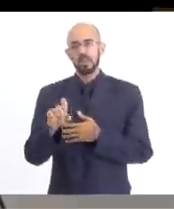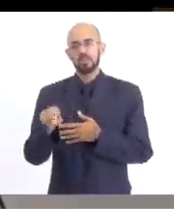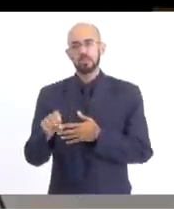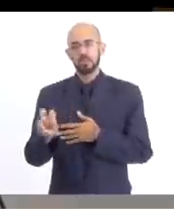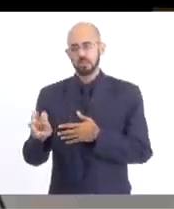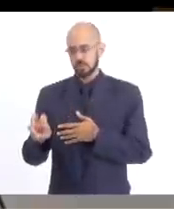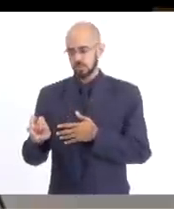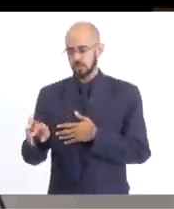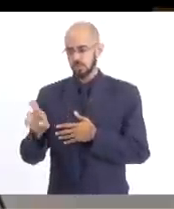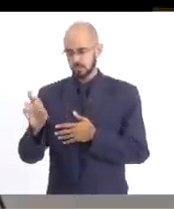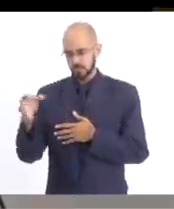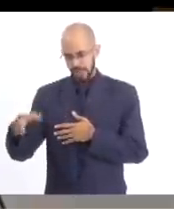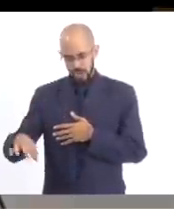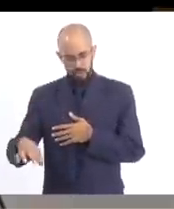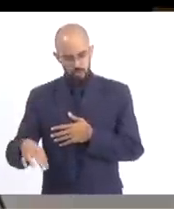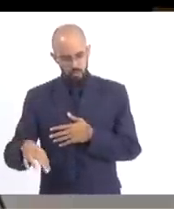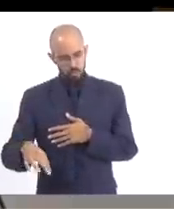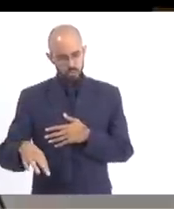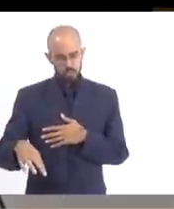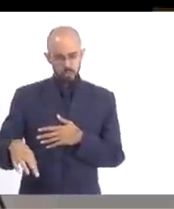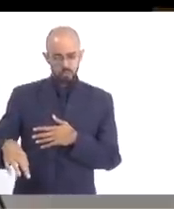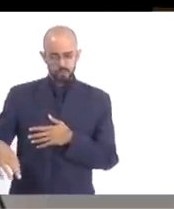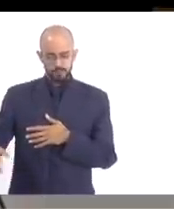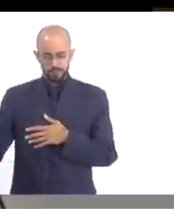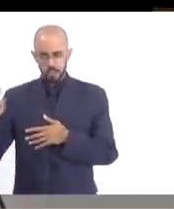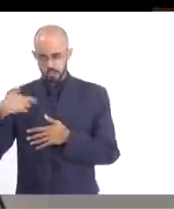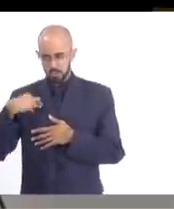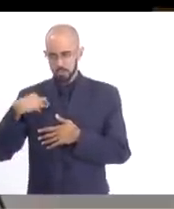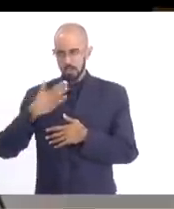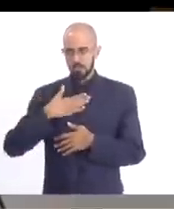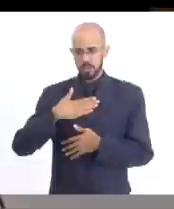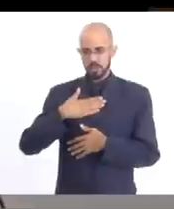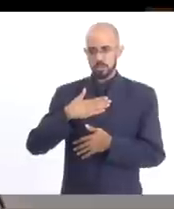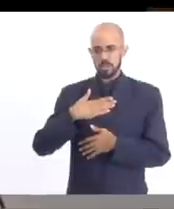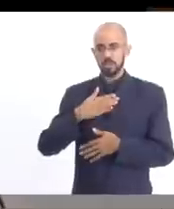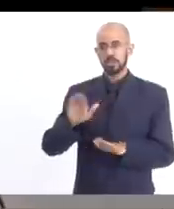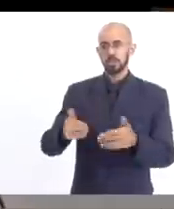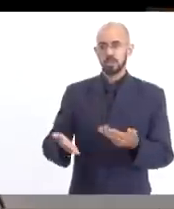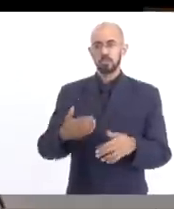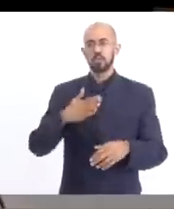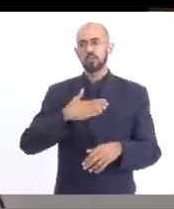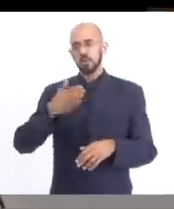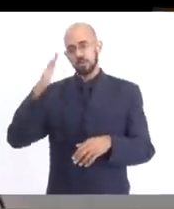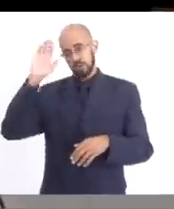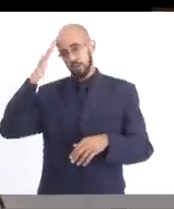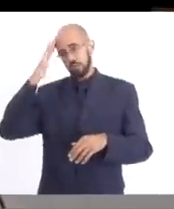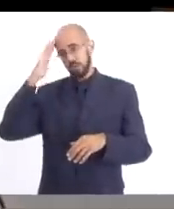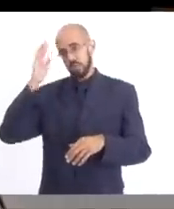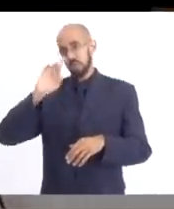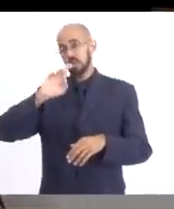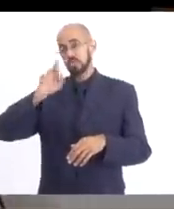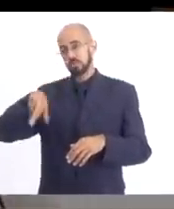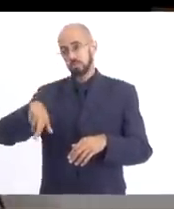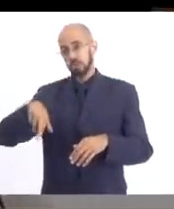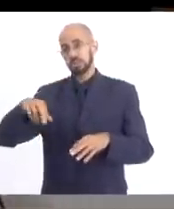razão? Então, no meu entendimento, resolveu a primeira questão e mediou a